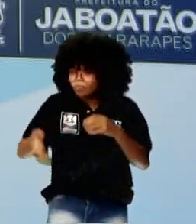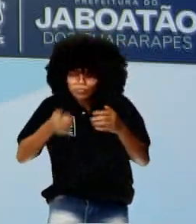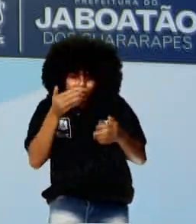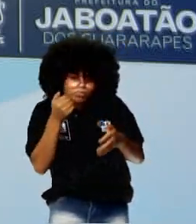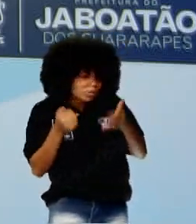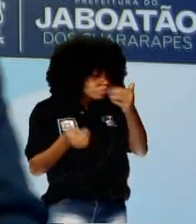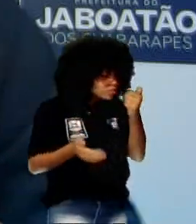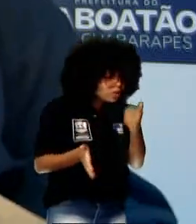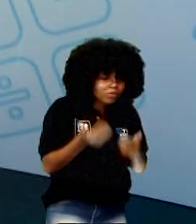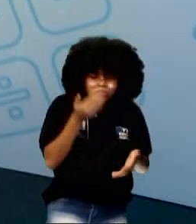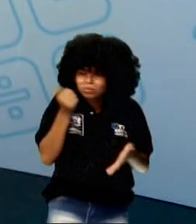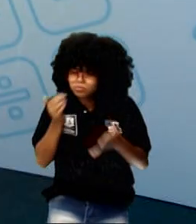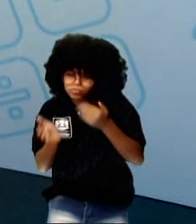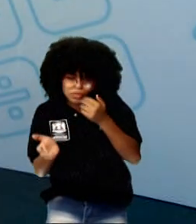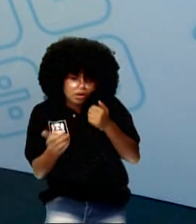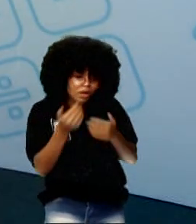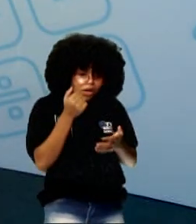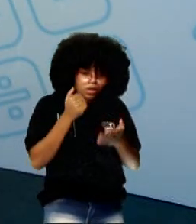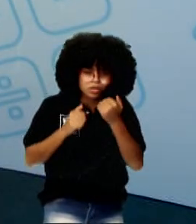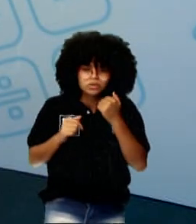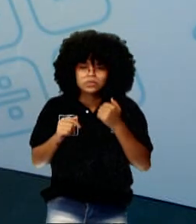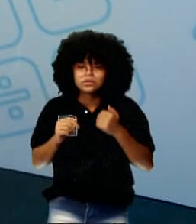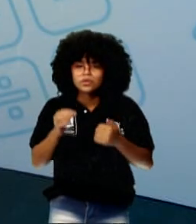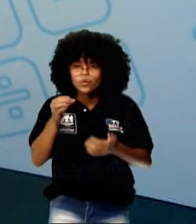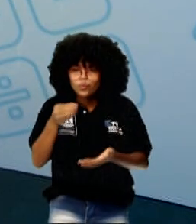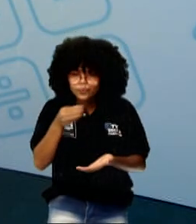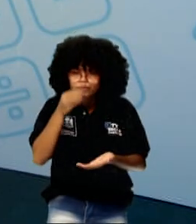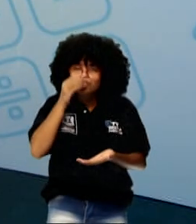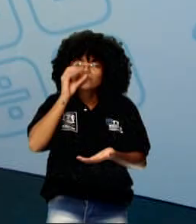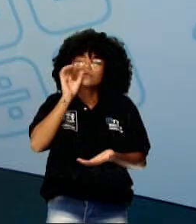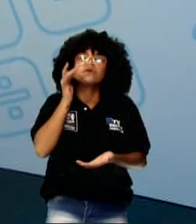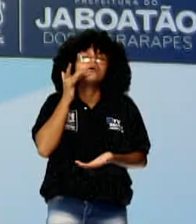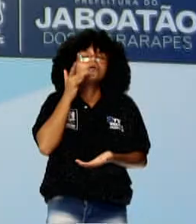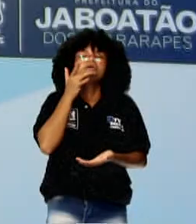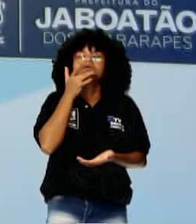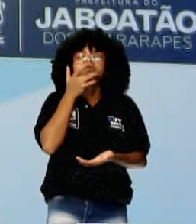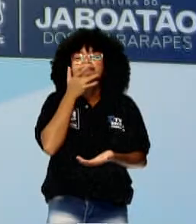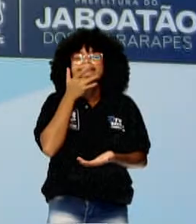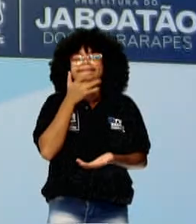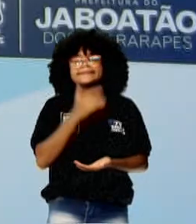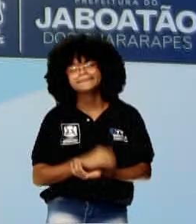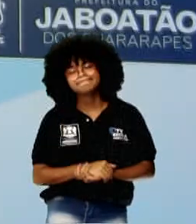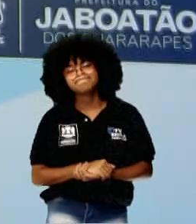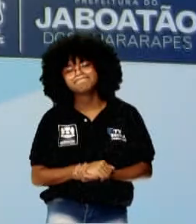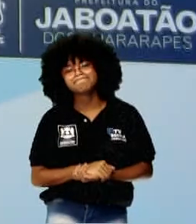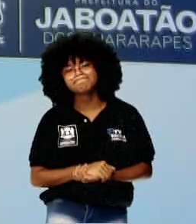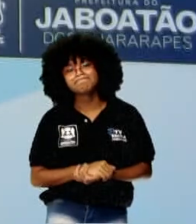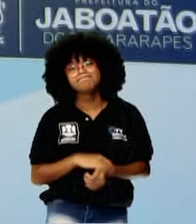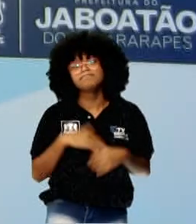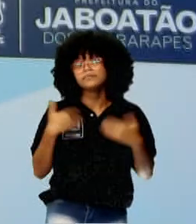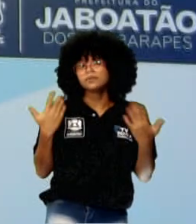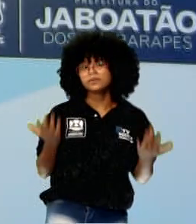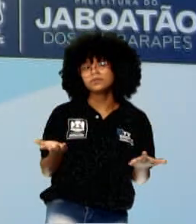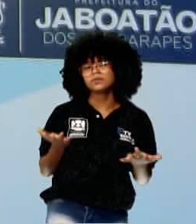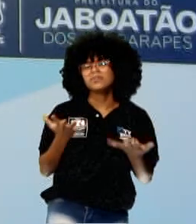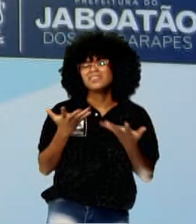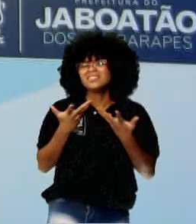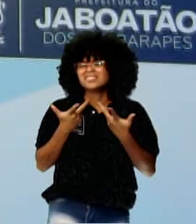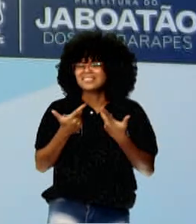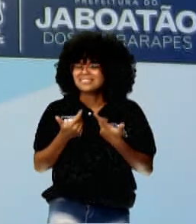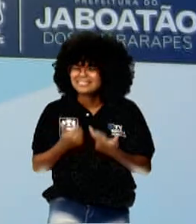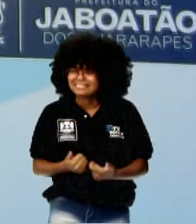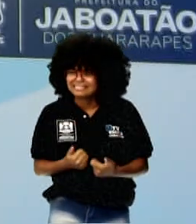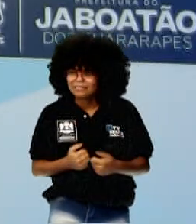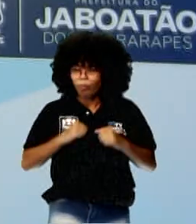pouquinho de um prato, comeu um pouquinho do outro, tomou, bebeu. Ai, que delícia! E então, cansada de tanto